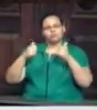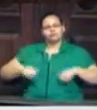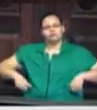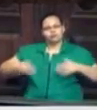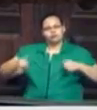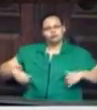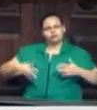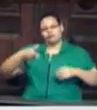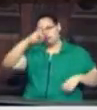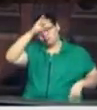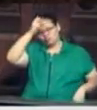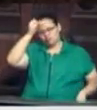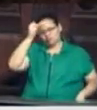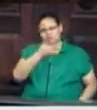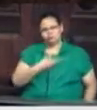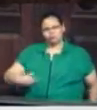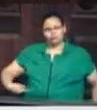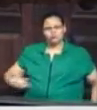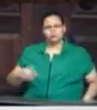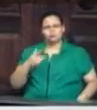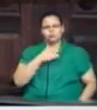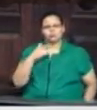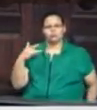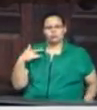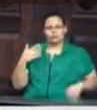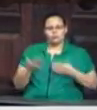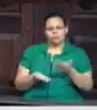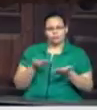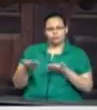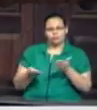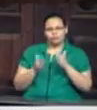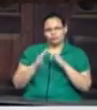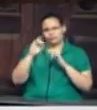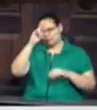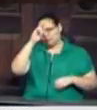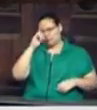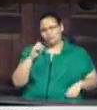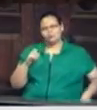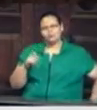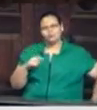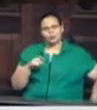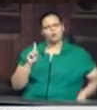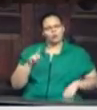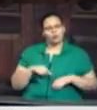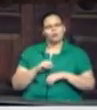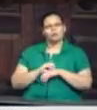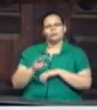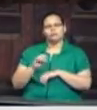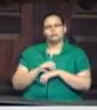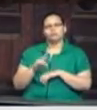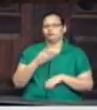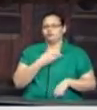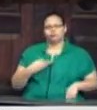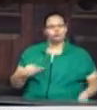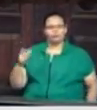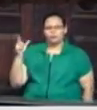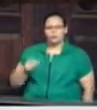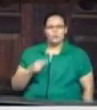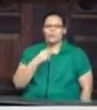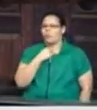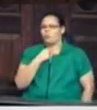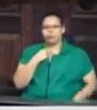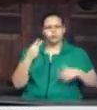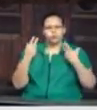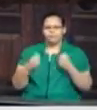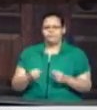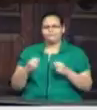público, nós vamos melhorar o atendimento na saúde. Por isso, essa mensagem do governo não pode ser aprovada. A gente tem